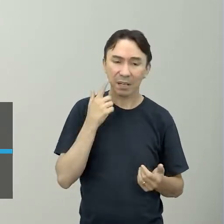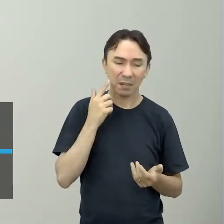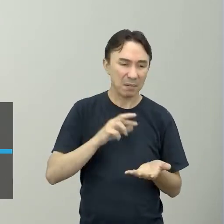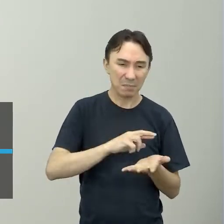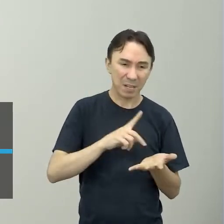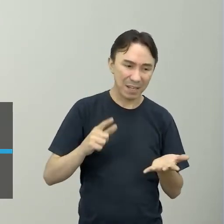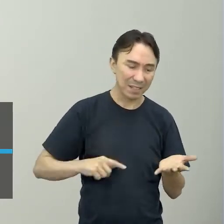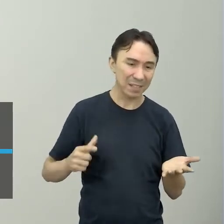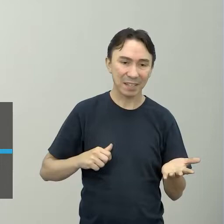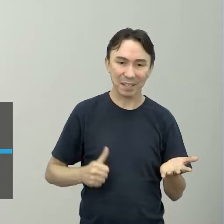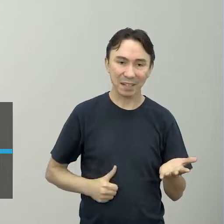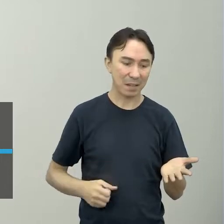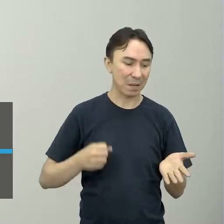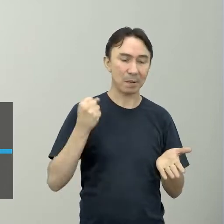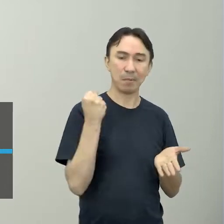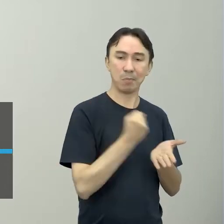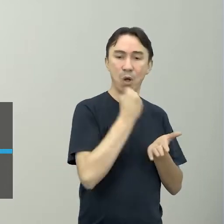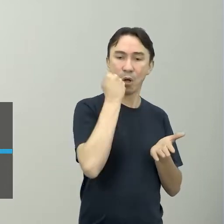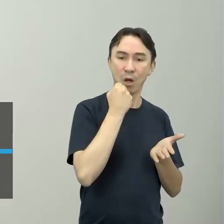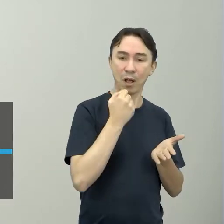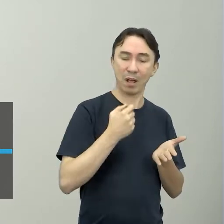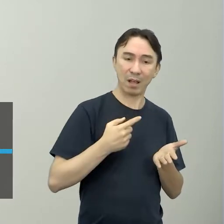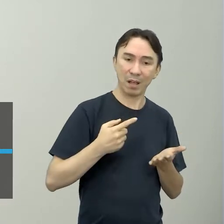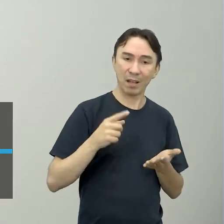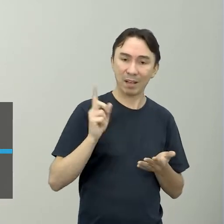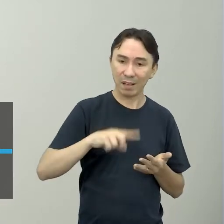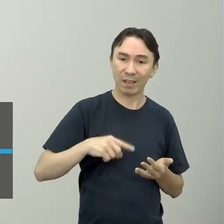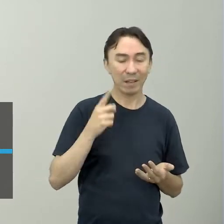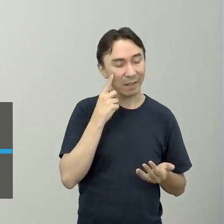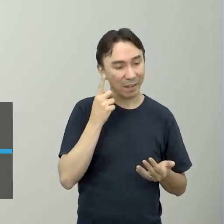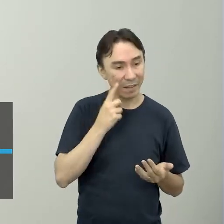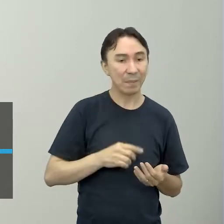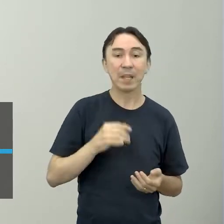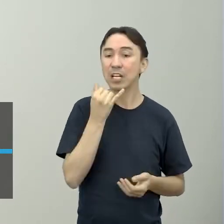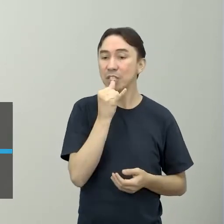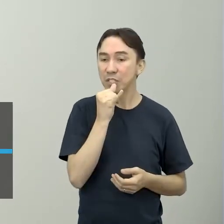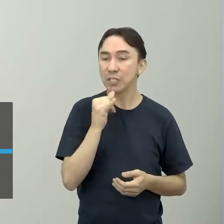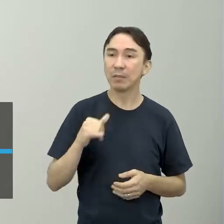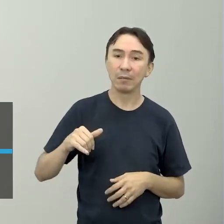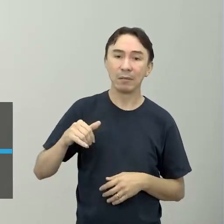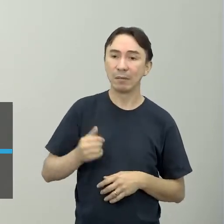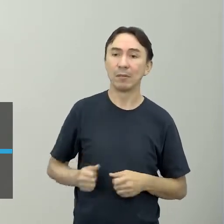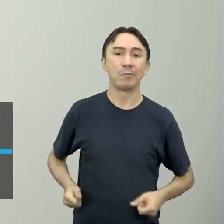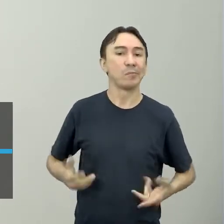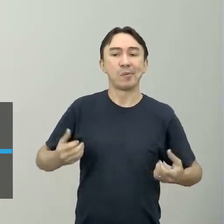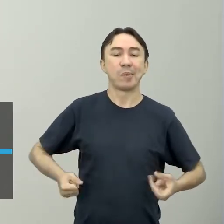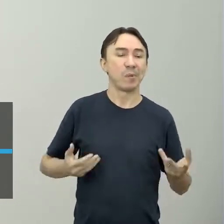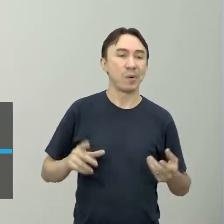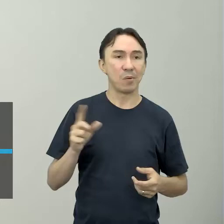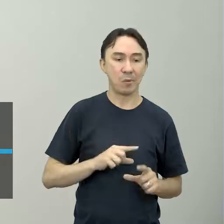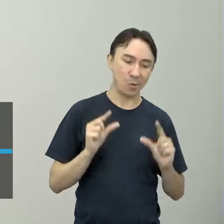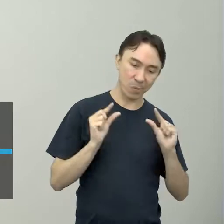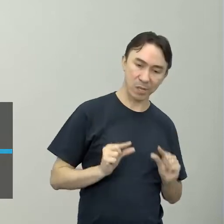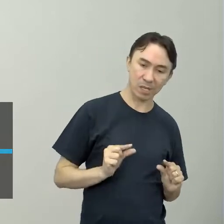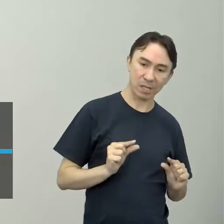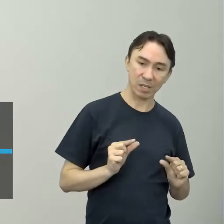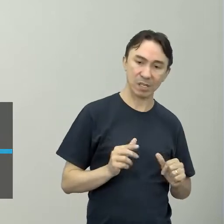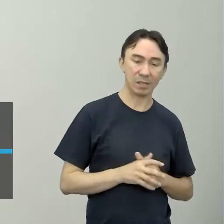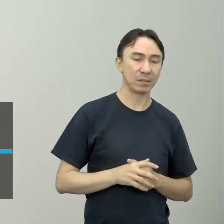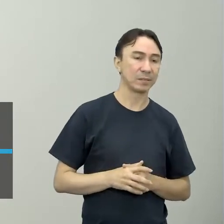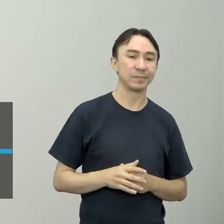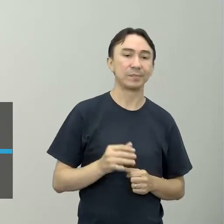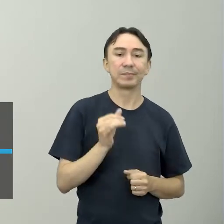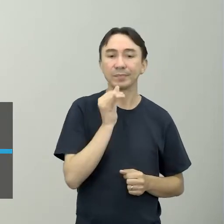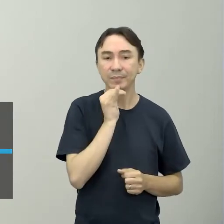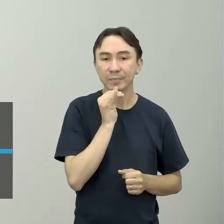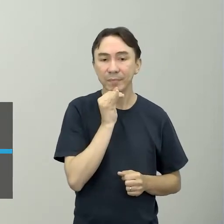ver eletrodomésticos que gastam mais ou menos energia, né? A gente tem, por exemplo, um exemplo bem idiota que eu pensei agora, mas válido, né? Por exemplo,